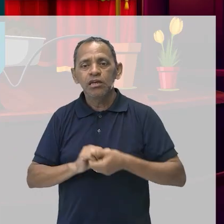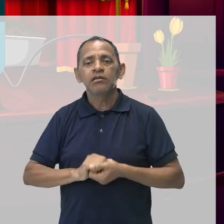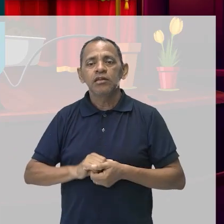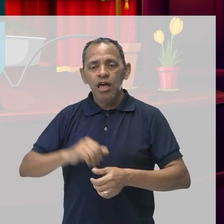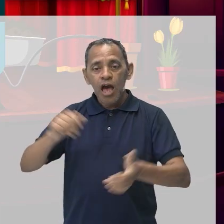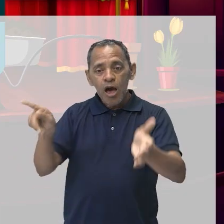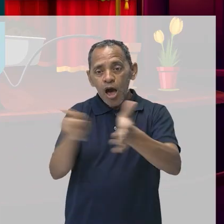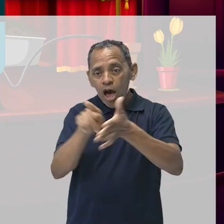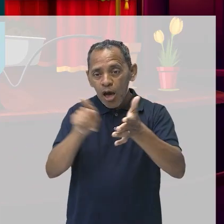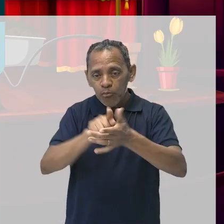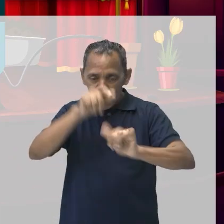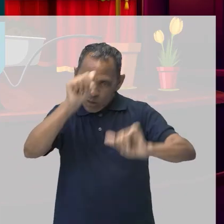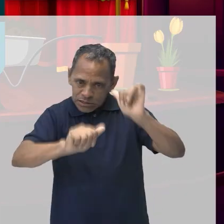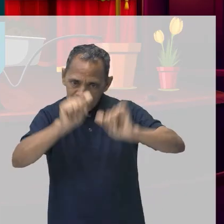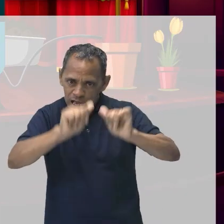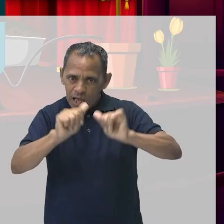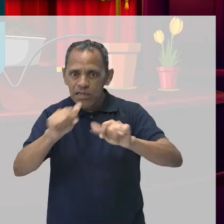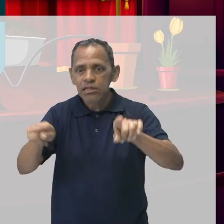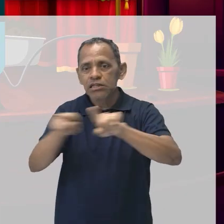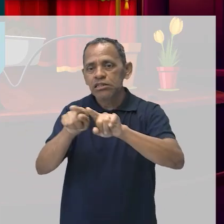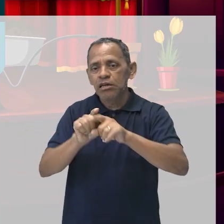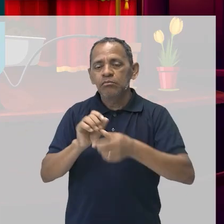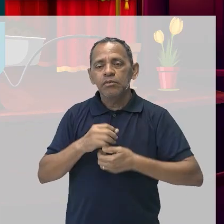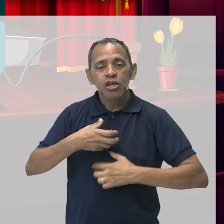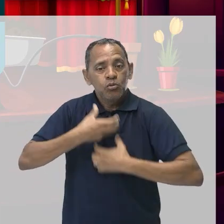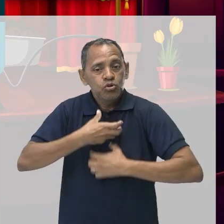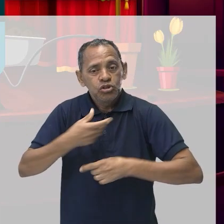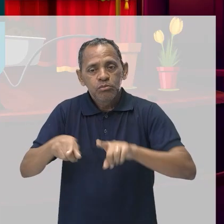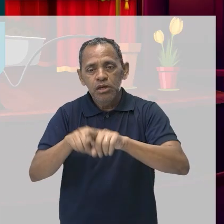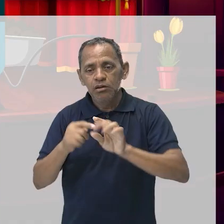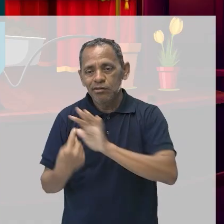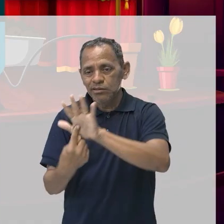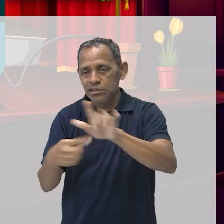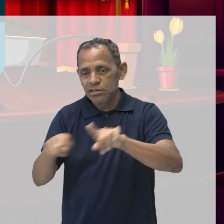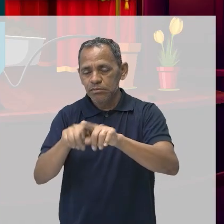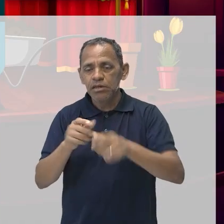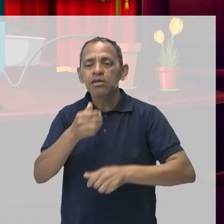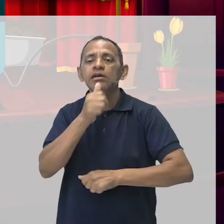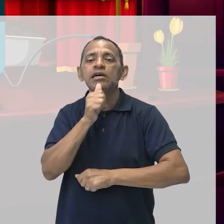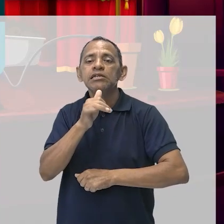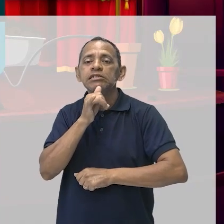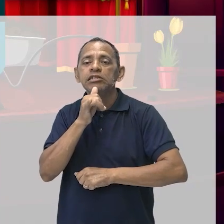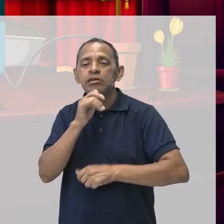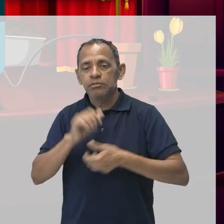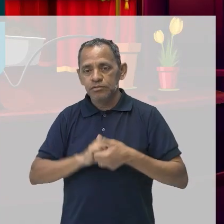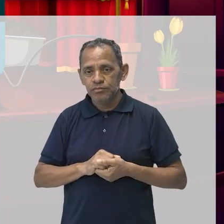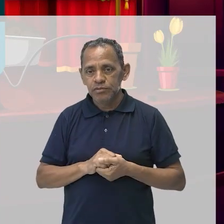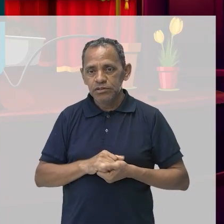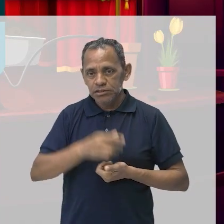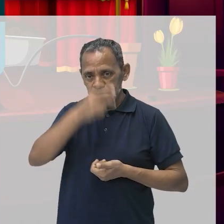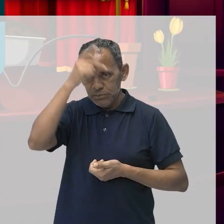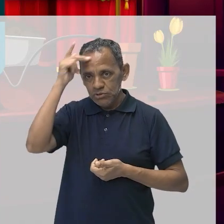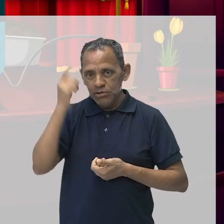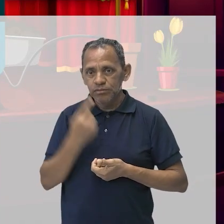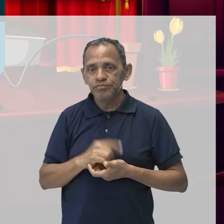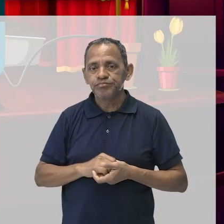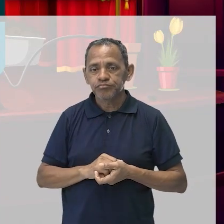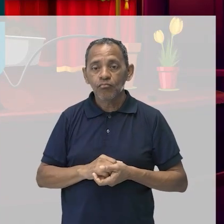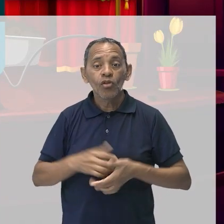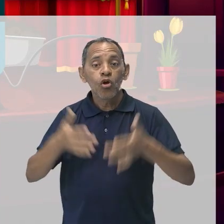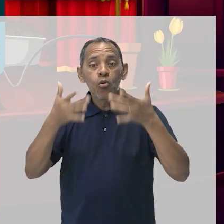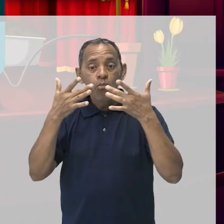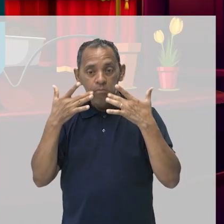e emoções para o que é apresentado. E aí, o exemplo do espectador. Uma